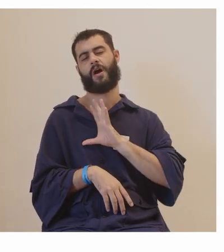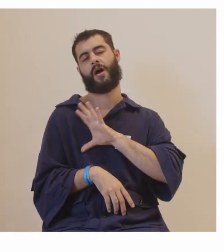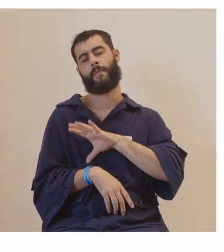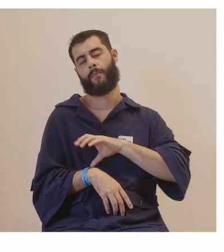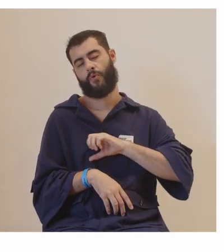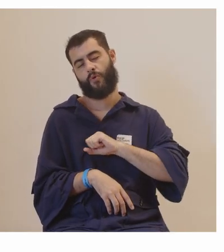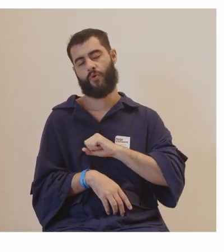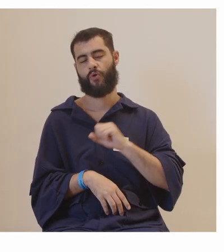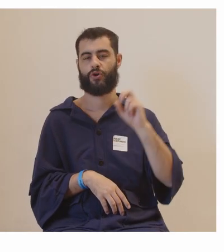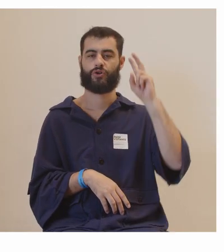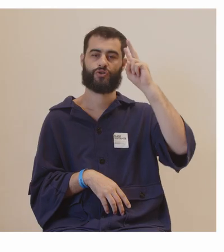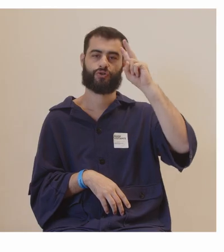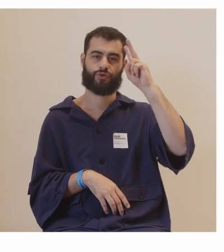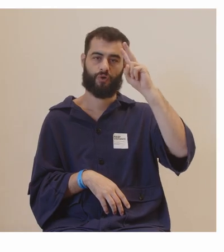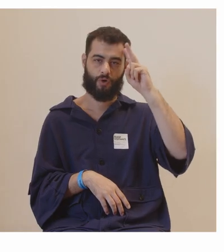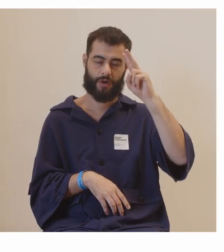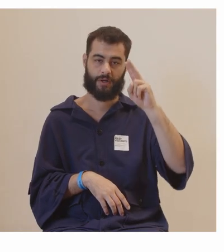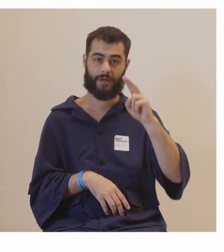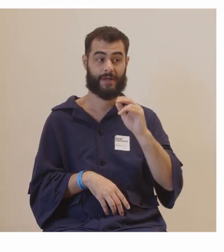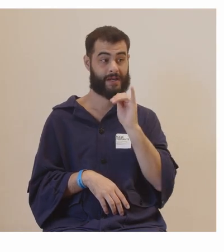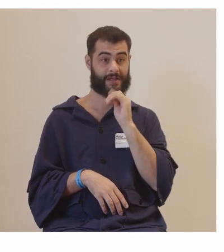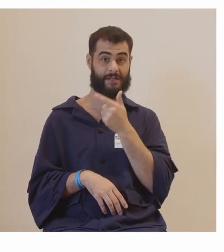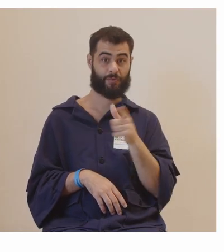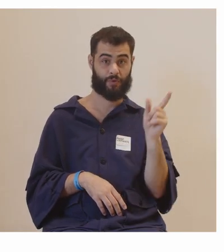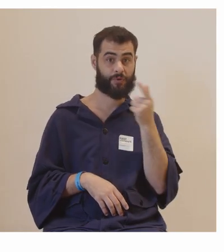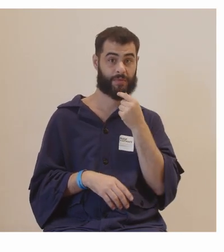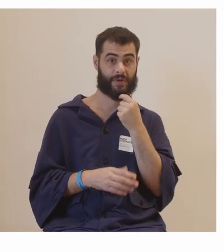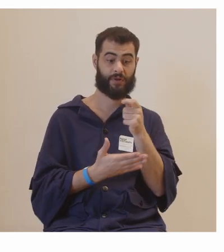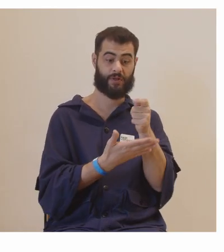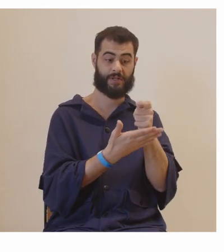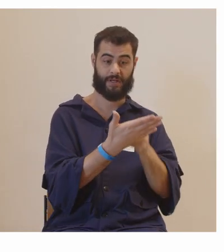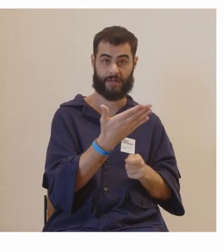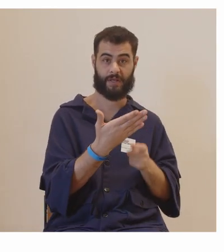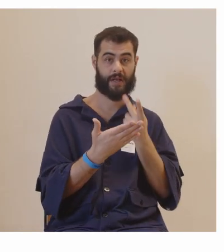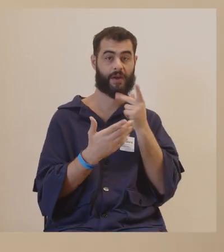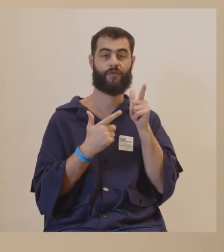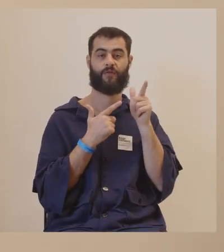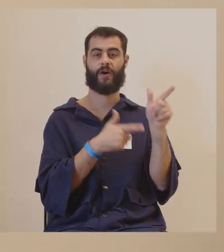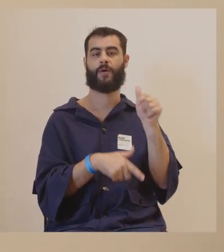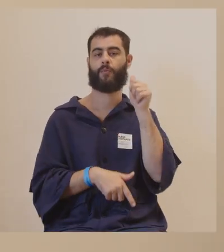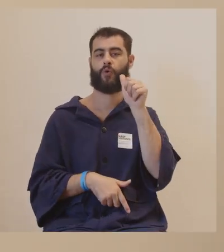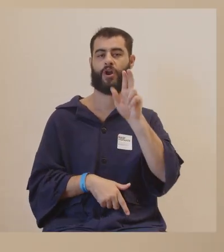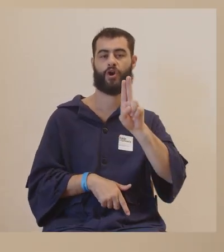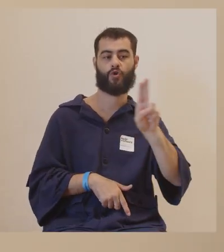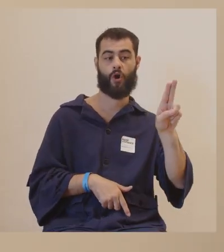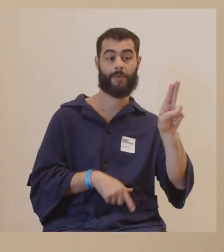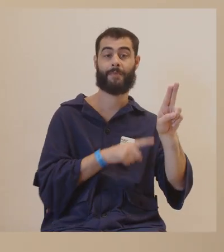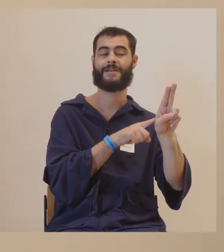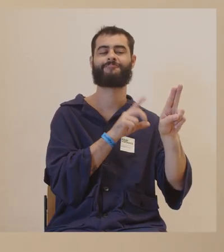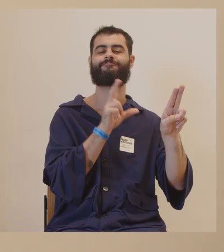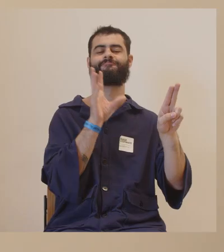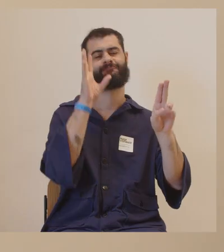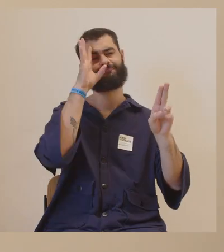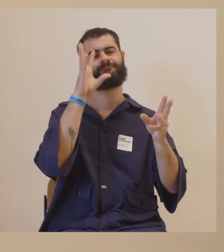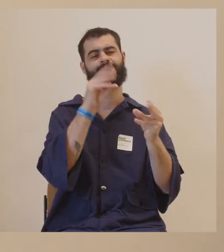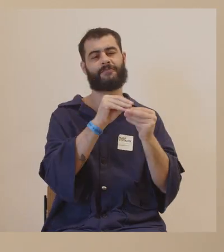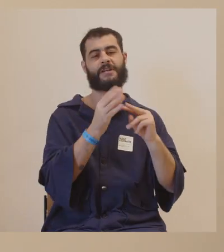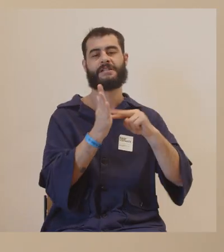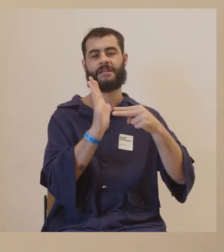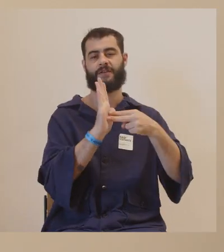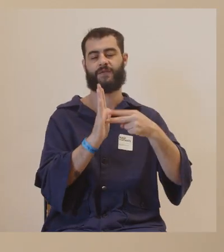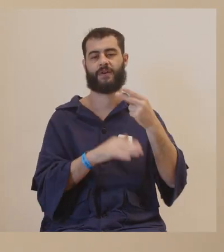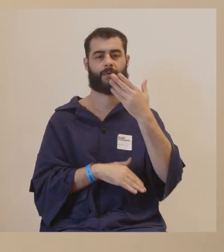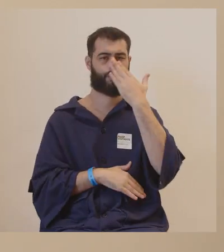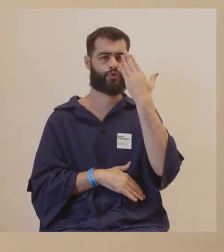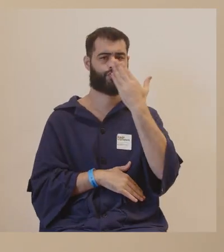texto dele, em Lisette e Mimi Pinson, a referência dele, de novo, é a prostituição, gente, desculpa, mesmo. Né? Então, assim, a Lisette